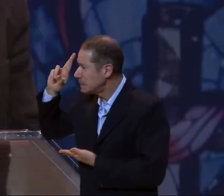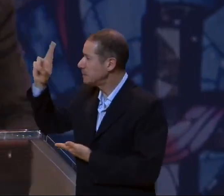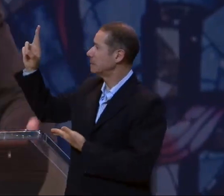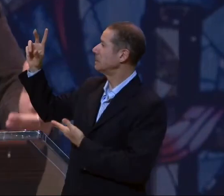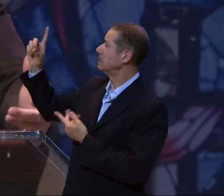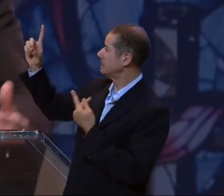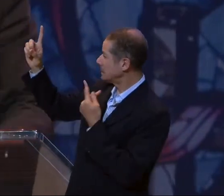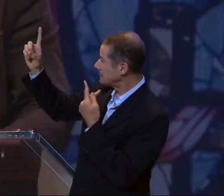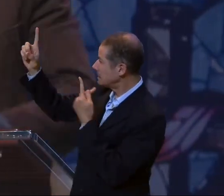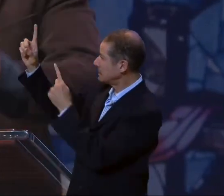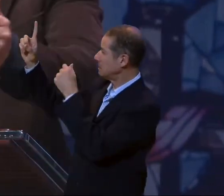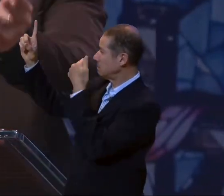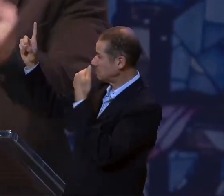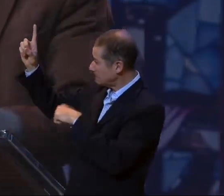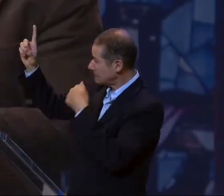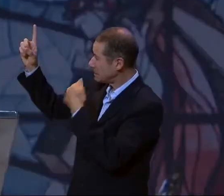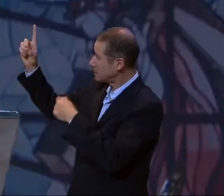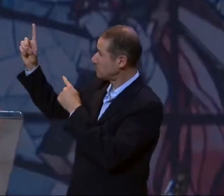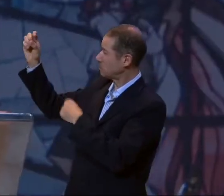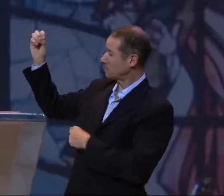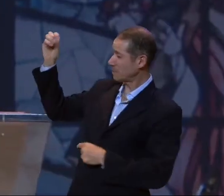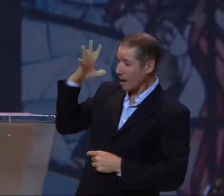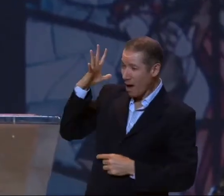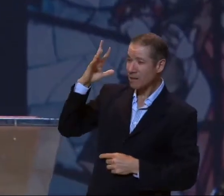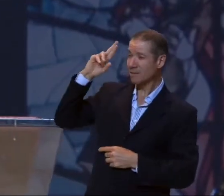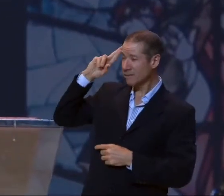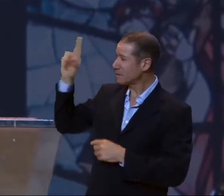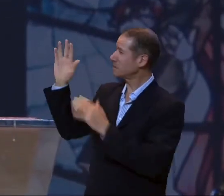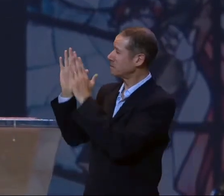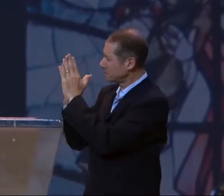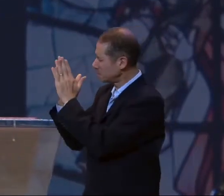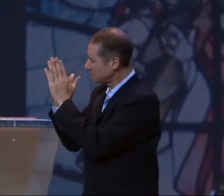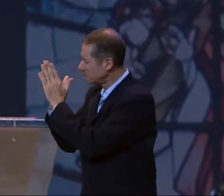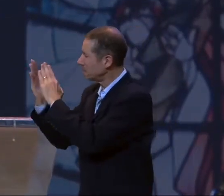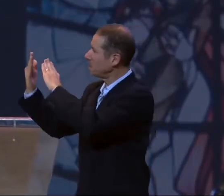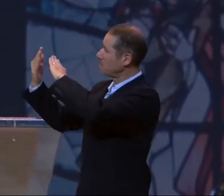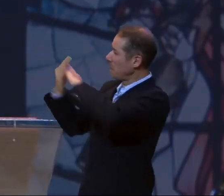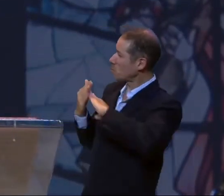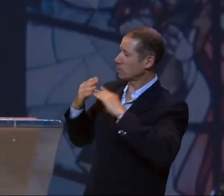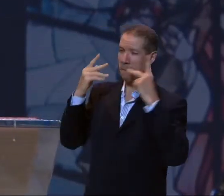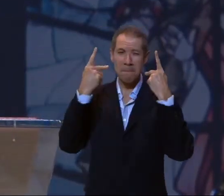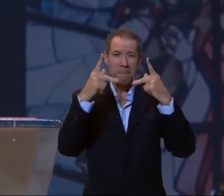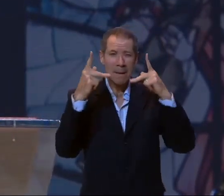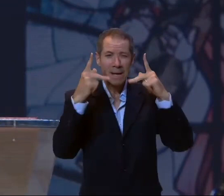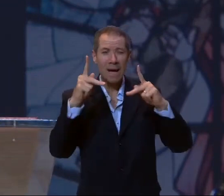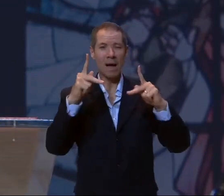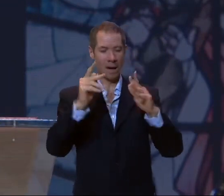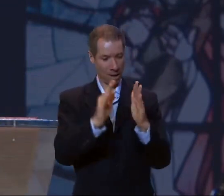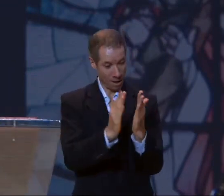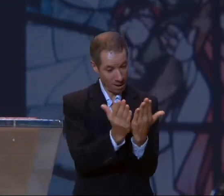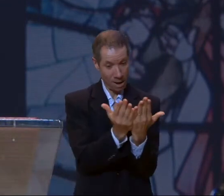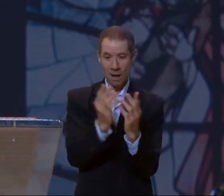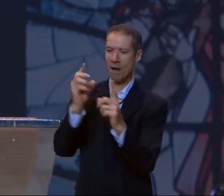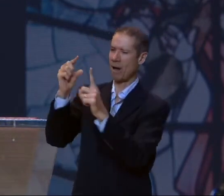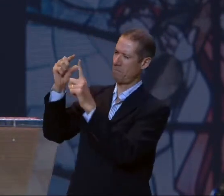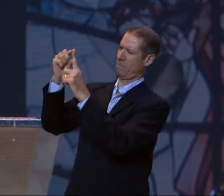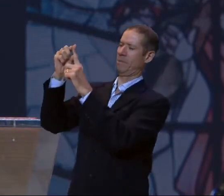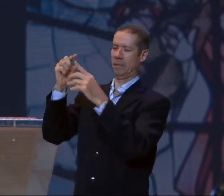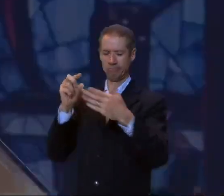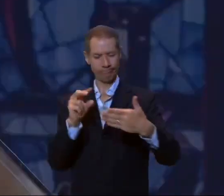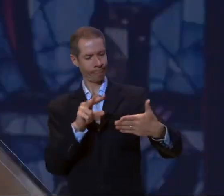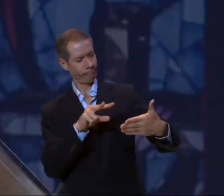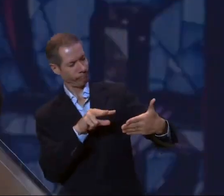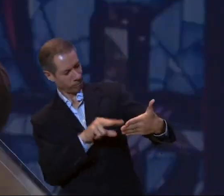eu preciso de uma graça. Senhor, me ajuda a falar. E abri a Bíblia assim,